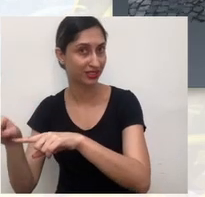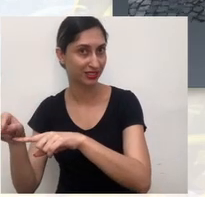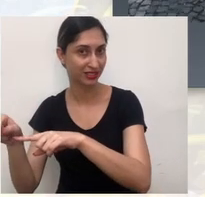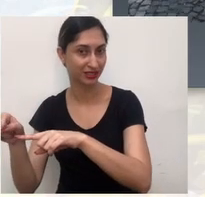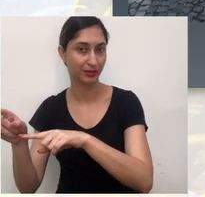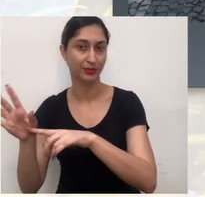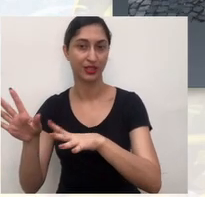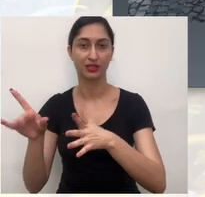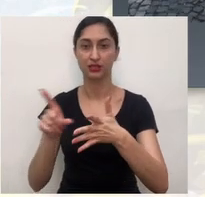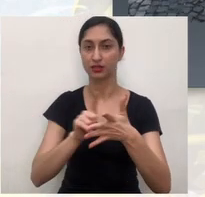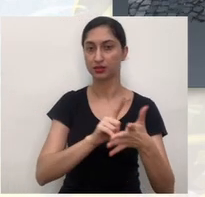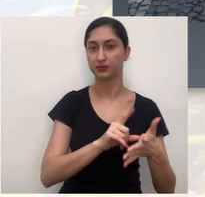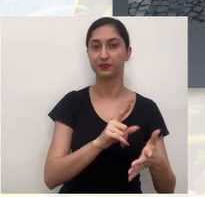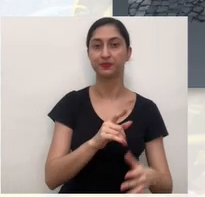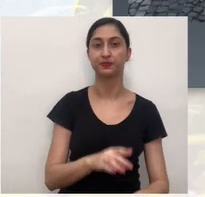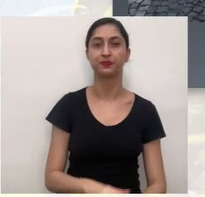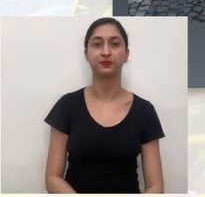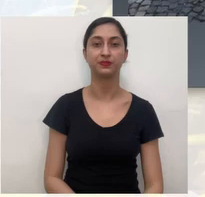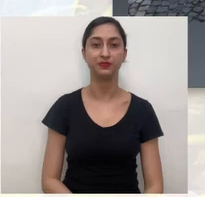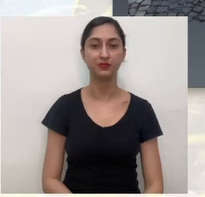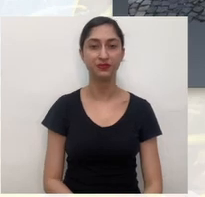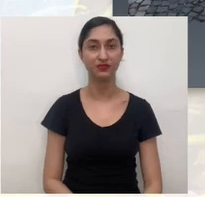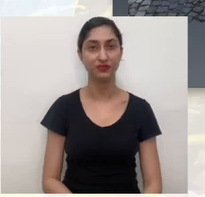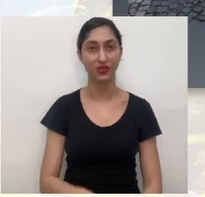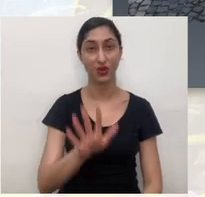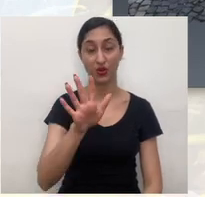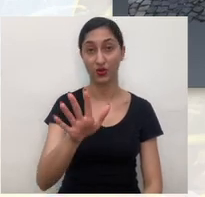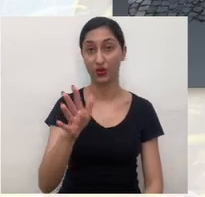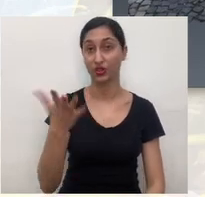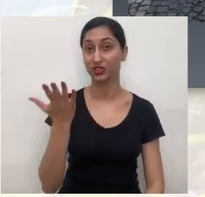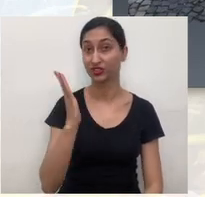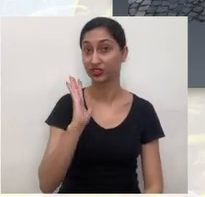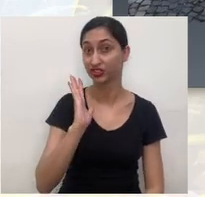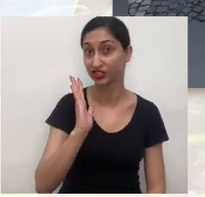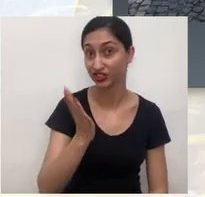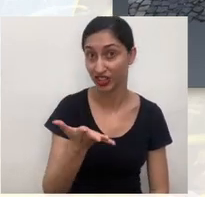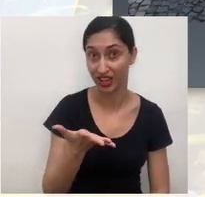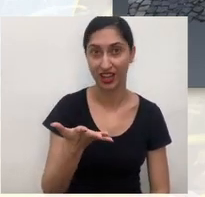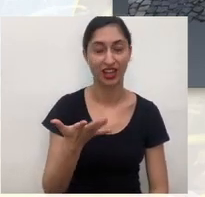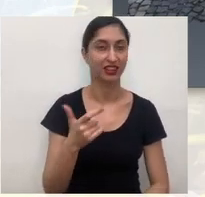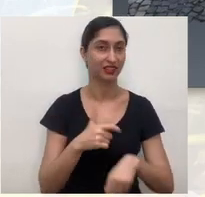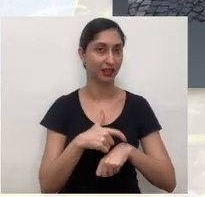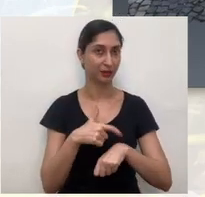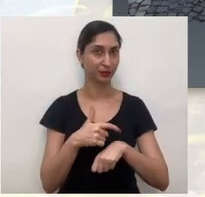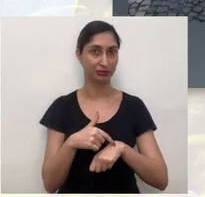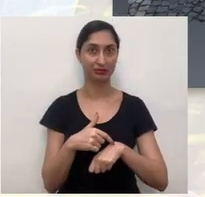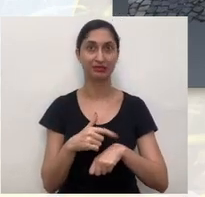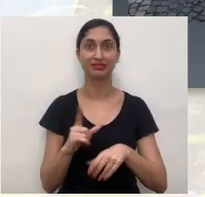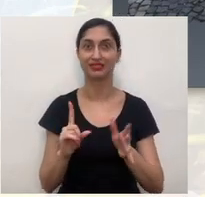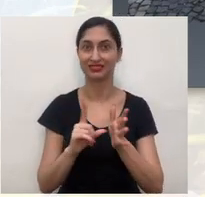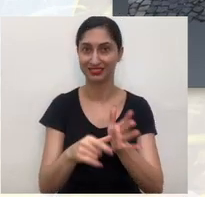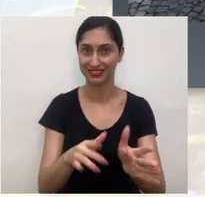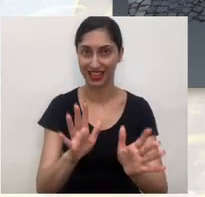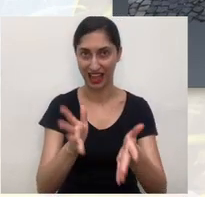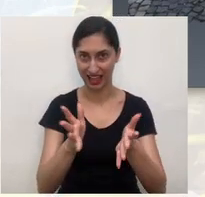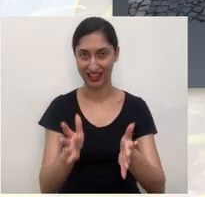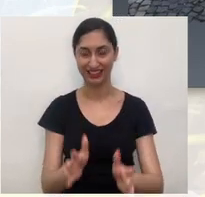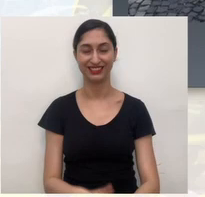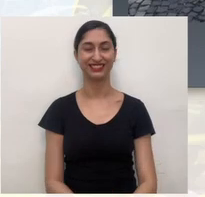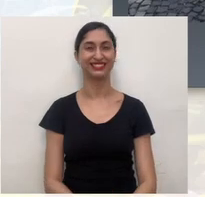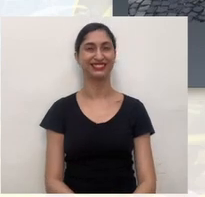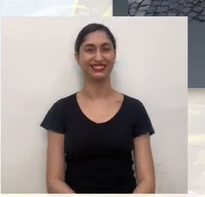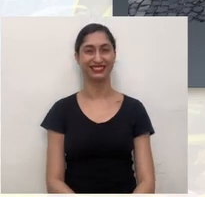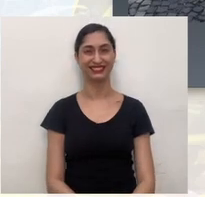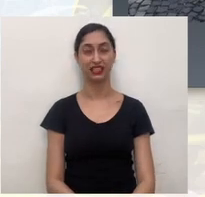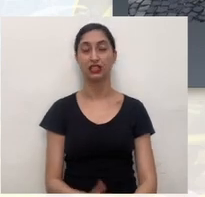José, só para te avisar, são 15 para as 11 já, tá? Tá bom, eu estou fechando já. Ok.